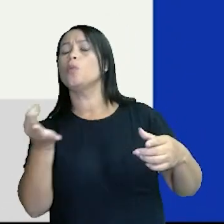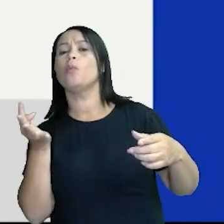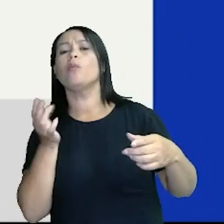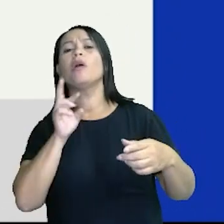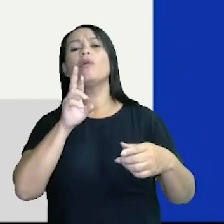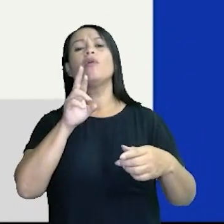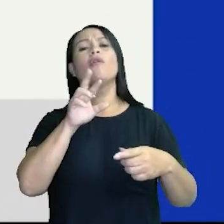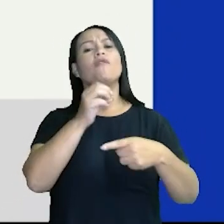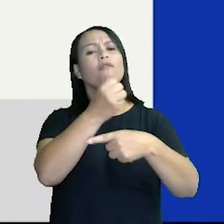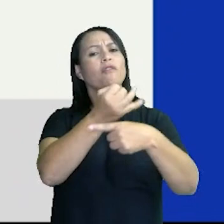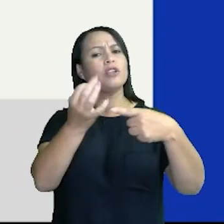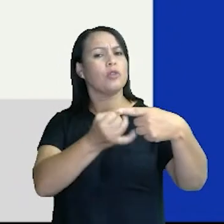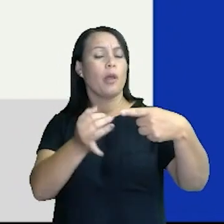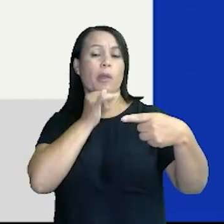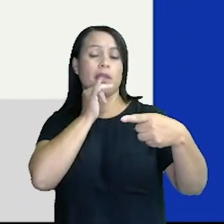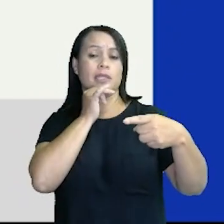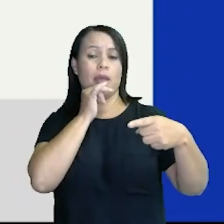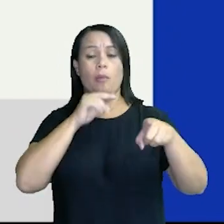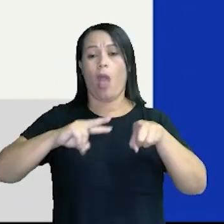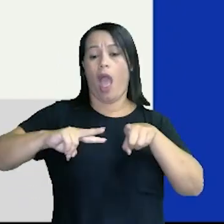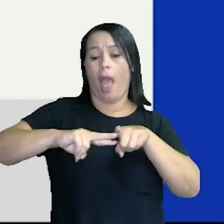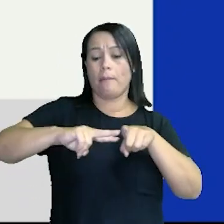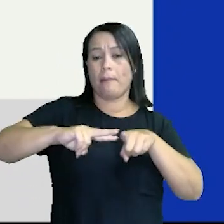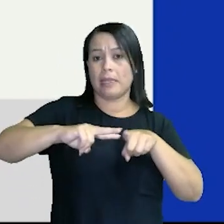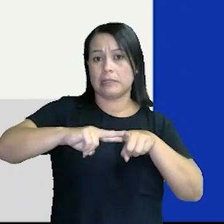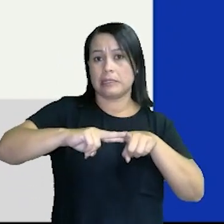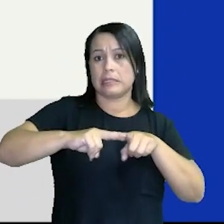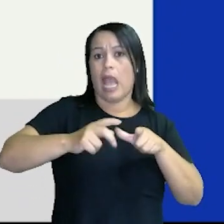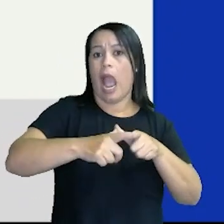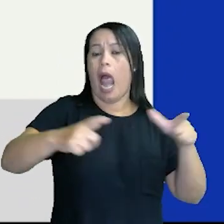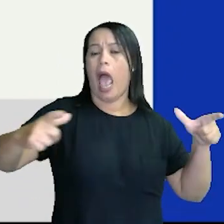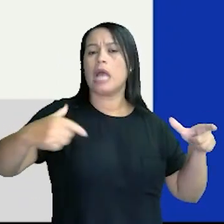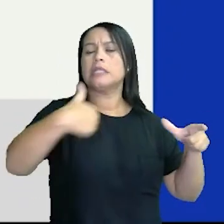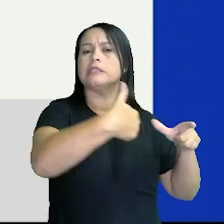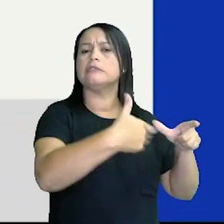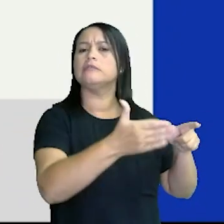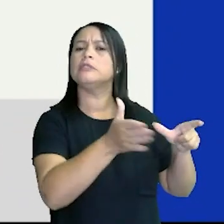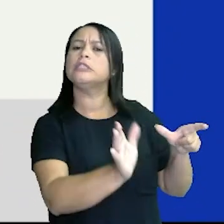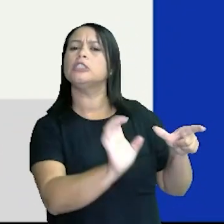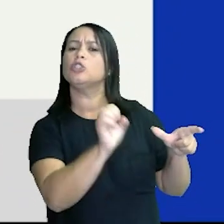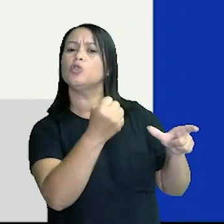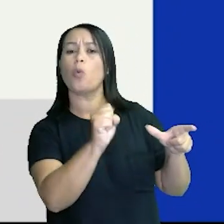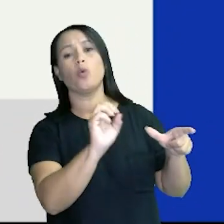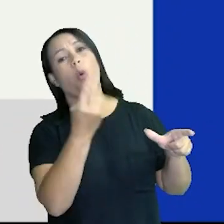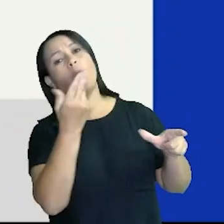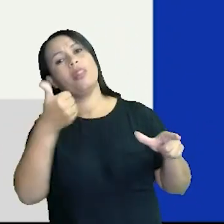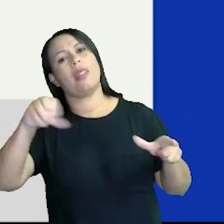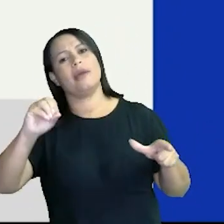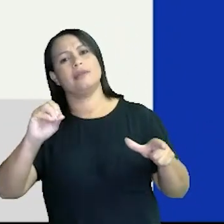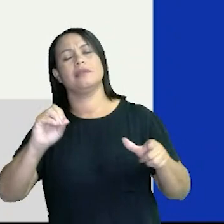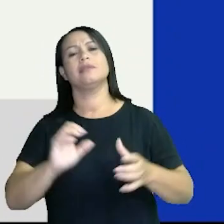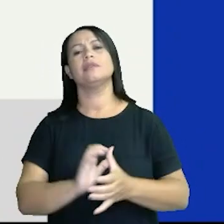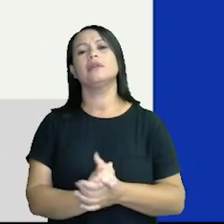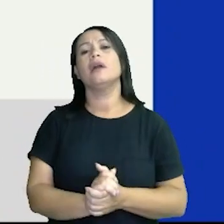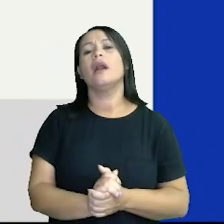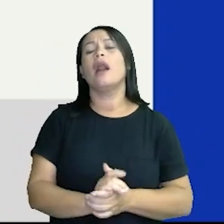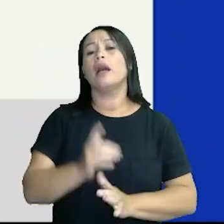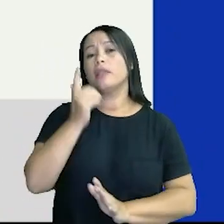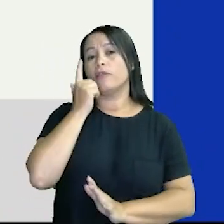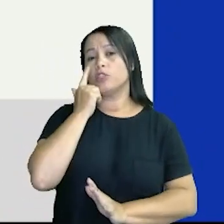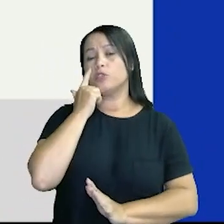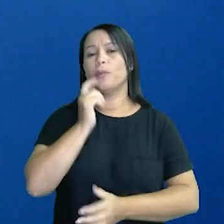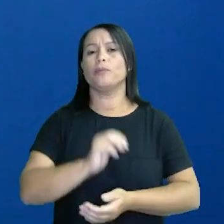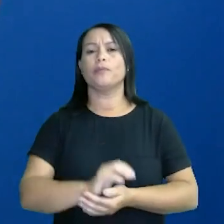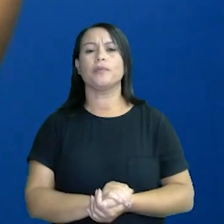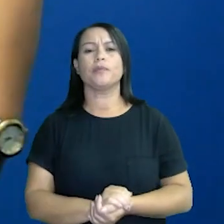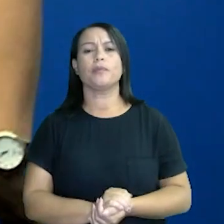As pizzas grandes, por exemplo, geralmente estão divididas em 8 ou 10 partes. Então,